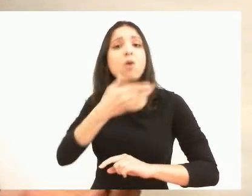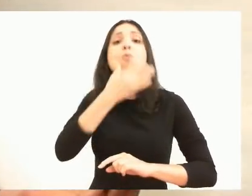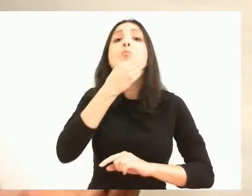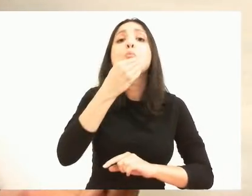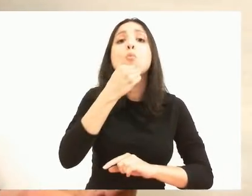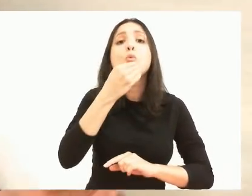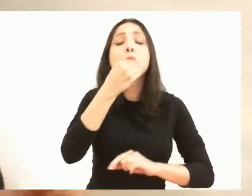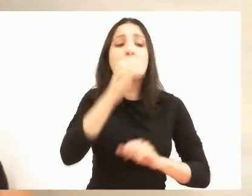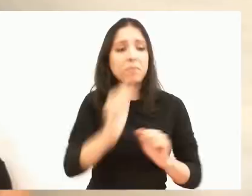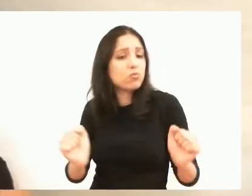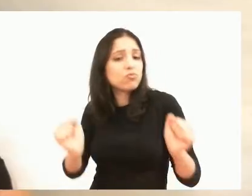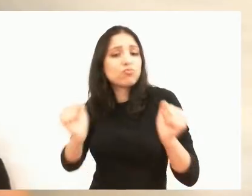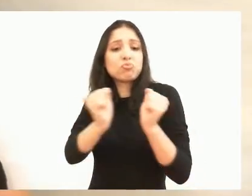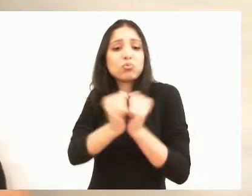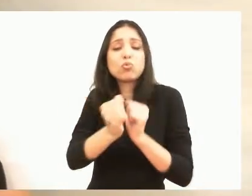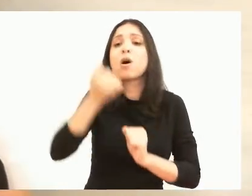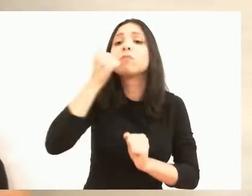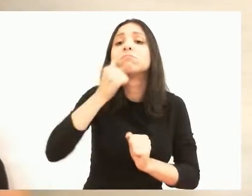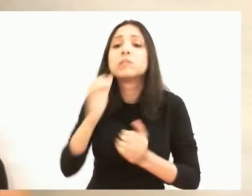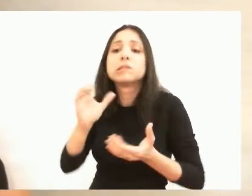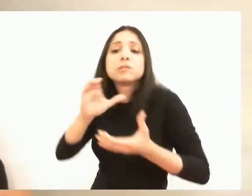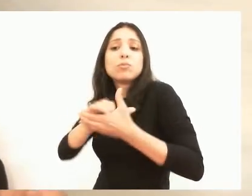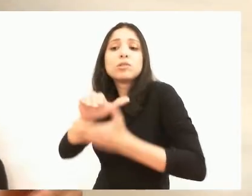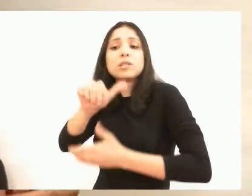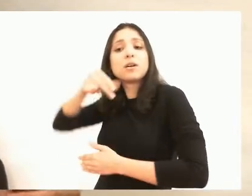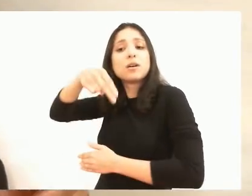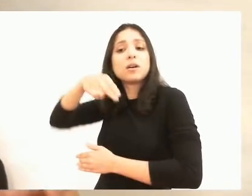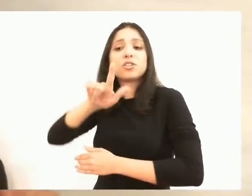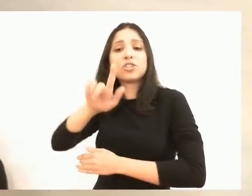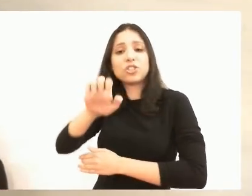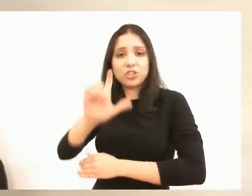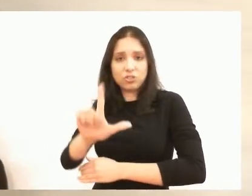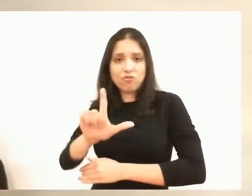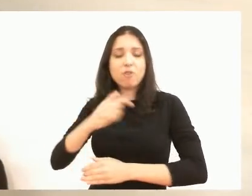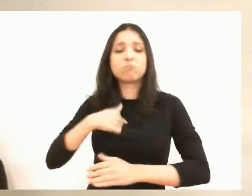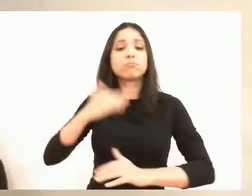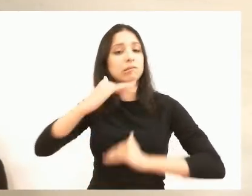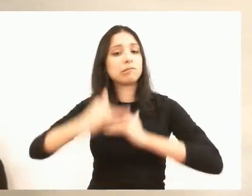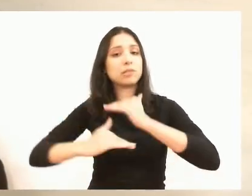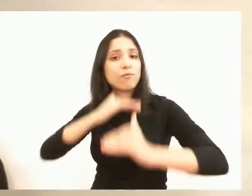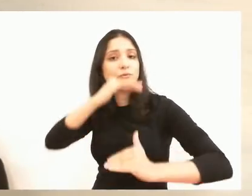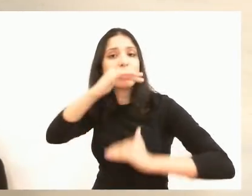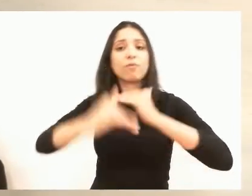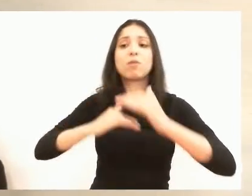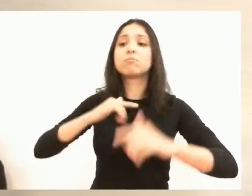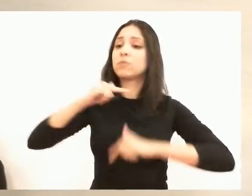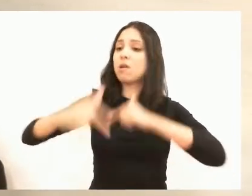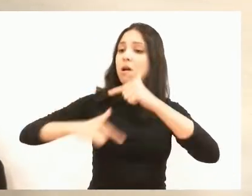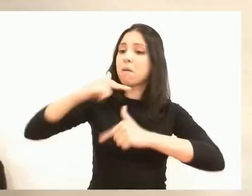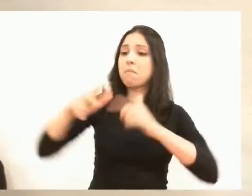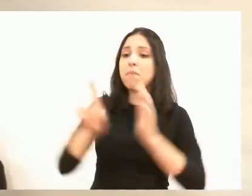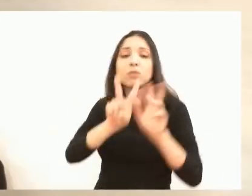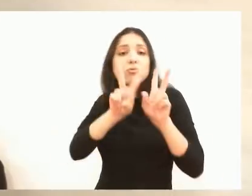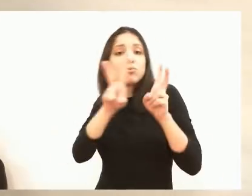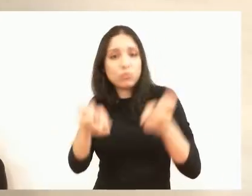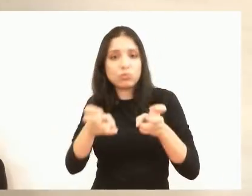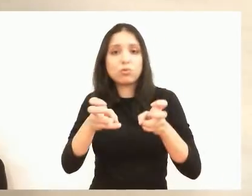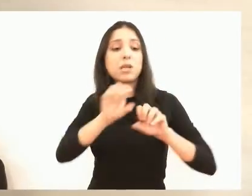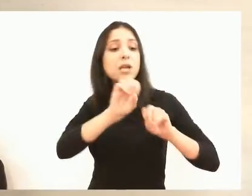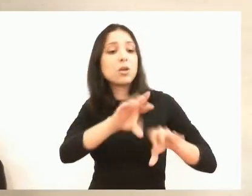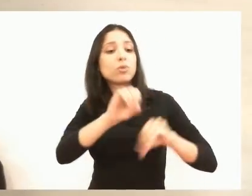parceria com a esposa de liam já o viana eles desenvolver um trabalho de dança educação somática